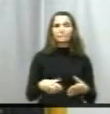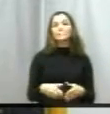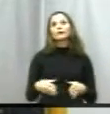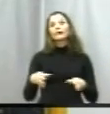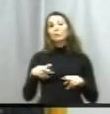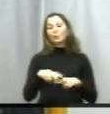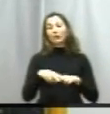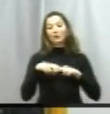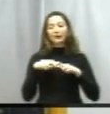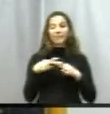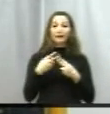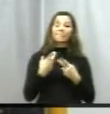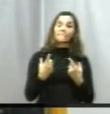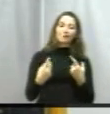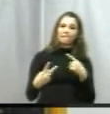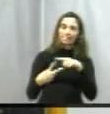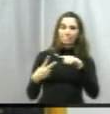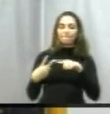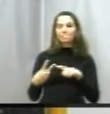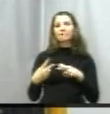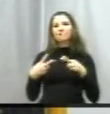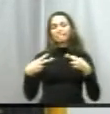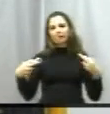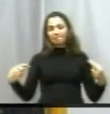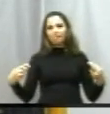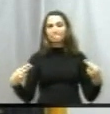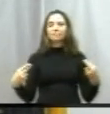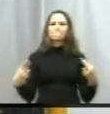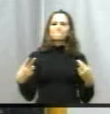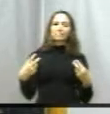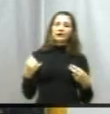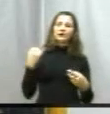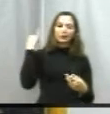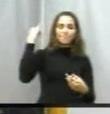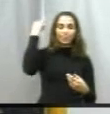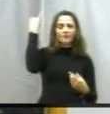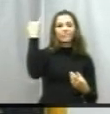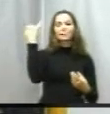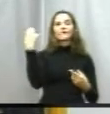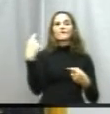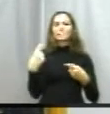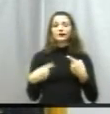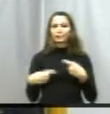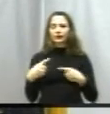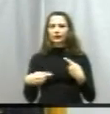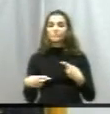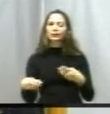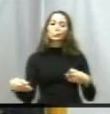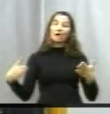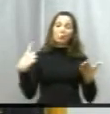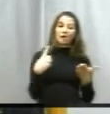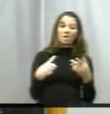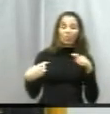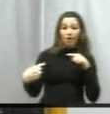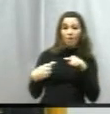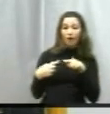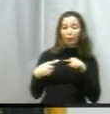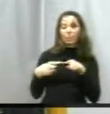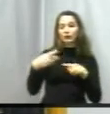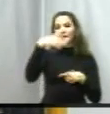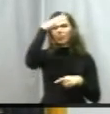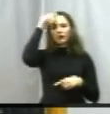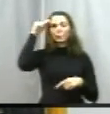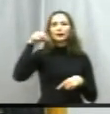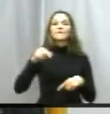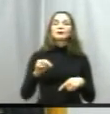essas duas questões, para nós, da bancada do Partido Verde, são fundamentais. Tem acordo com o prefeito Marcelo Barbieri, ele também